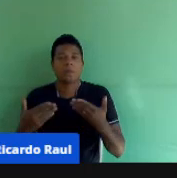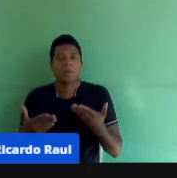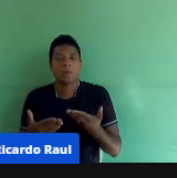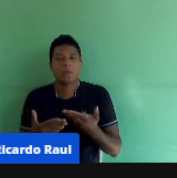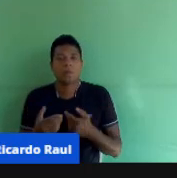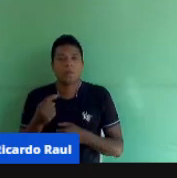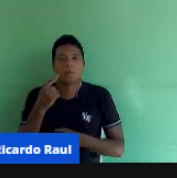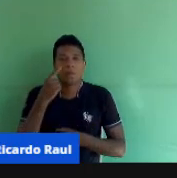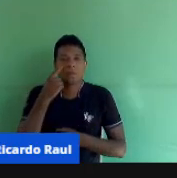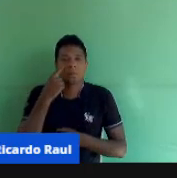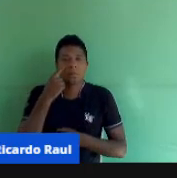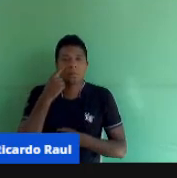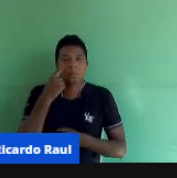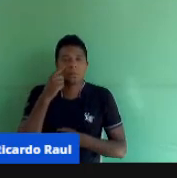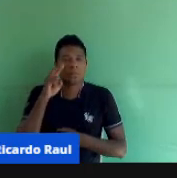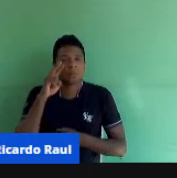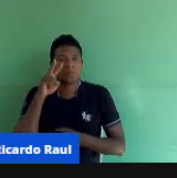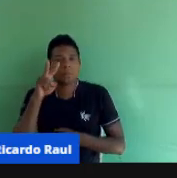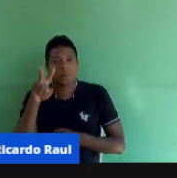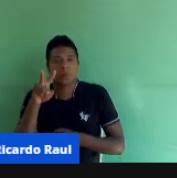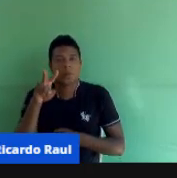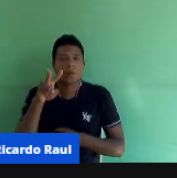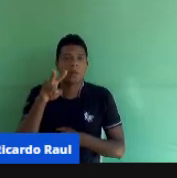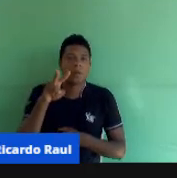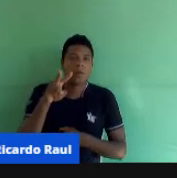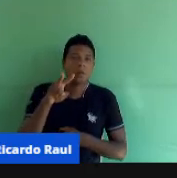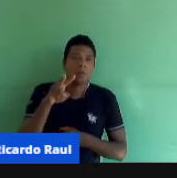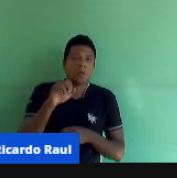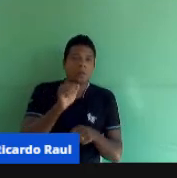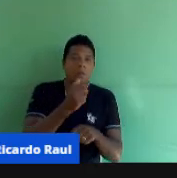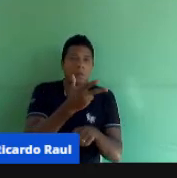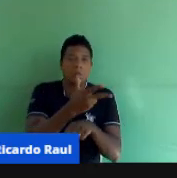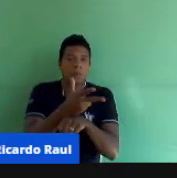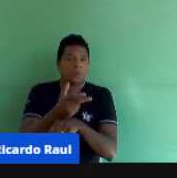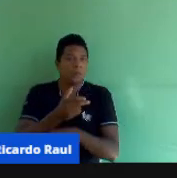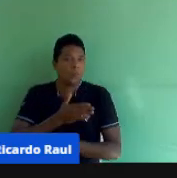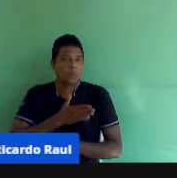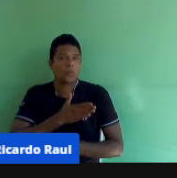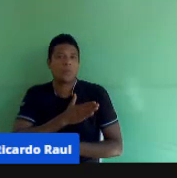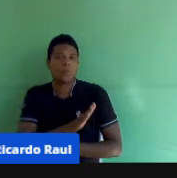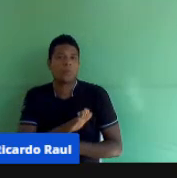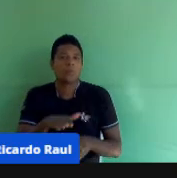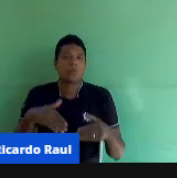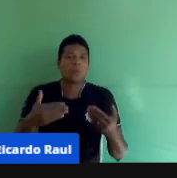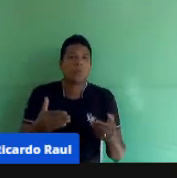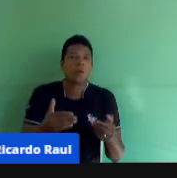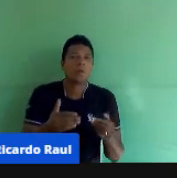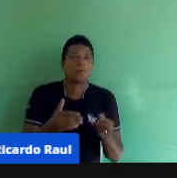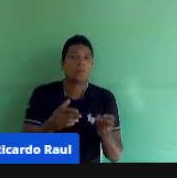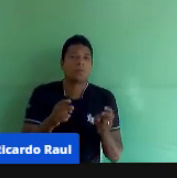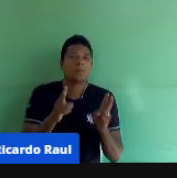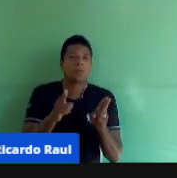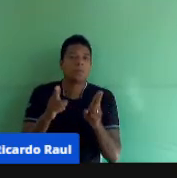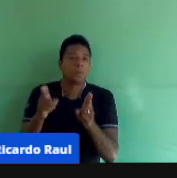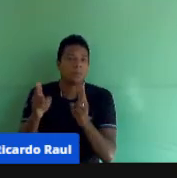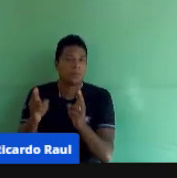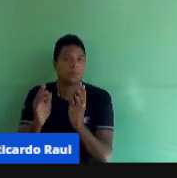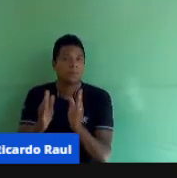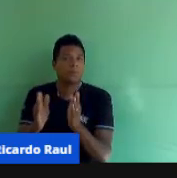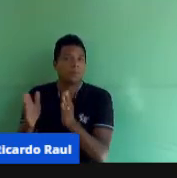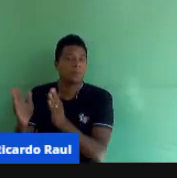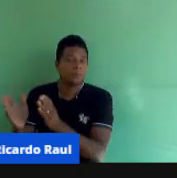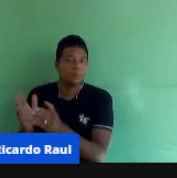do documentário? O que achou mais interessante? Não gostou de qual parte? Então, a segunda parte da sugestão lá